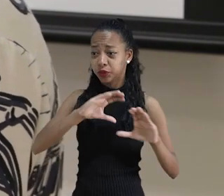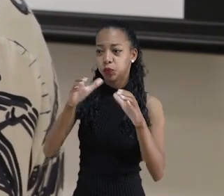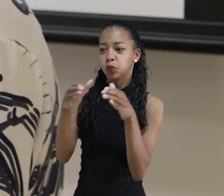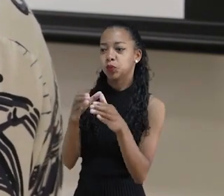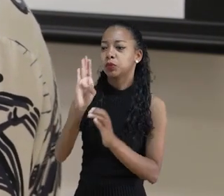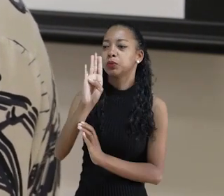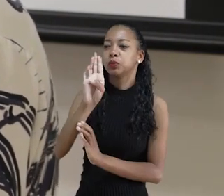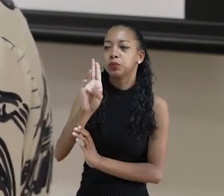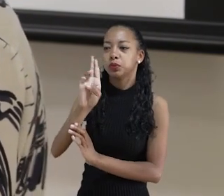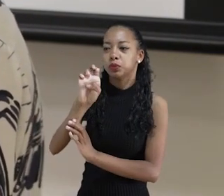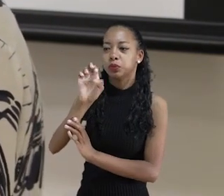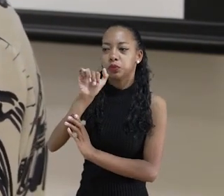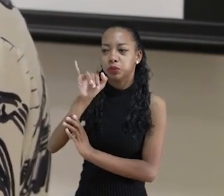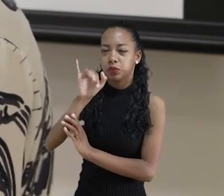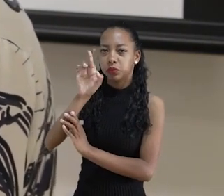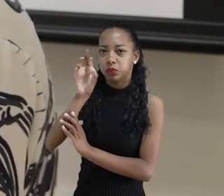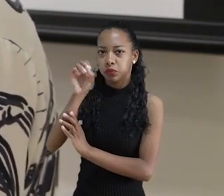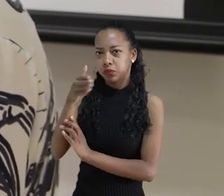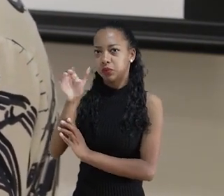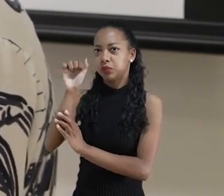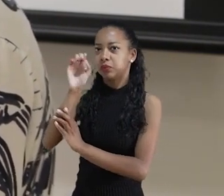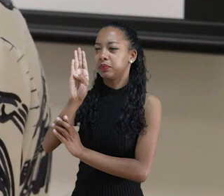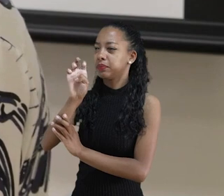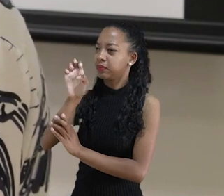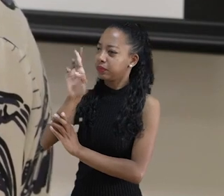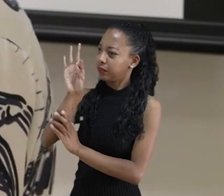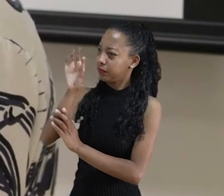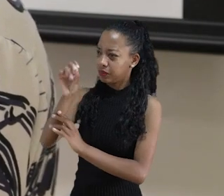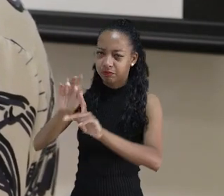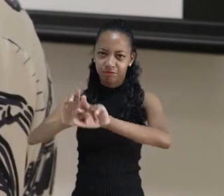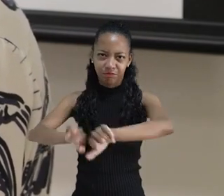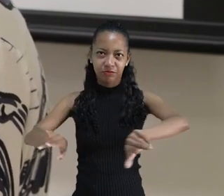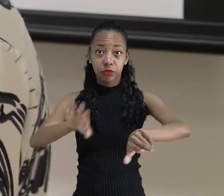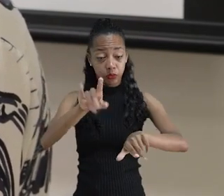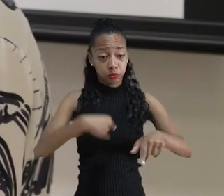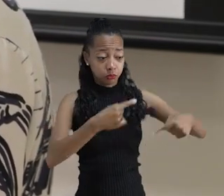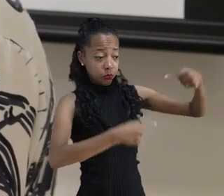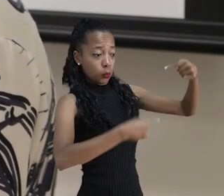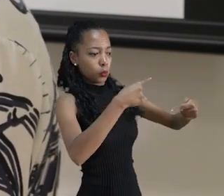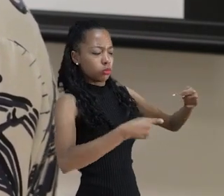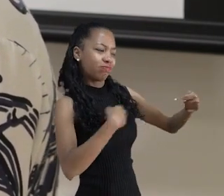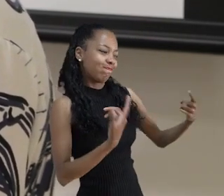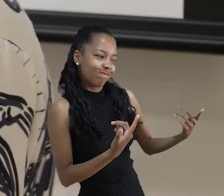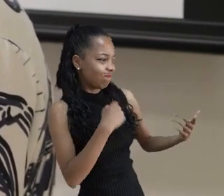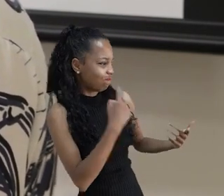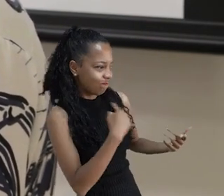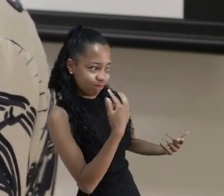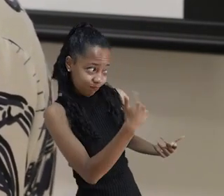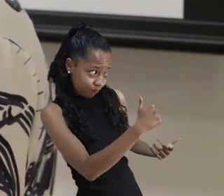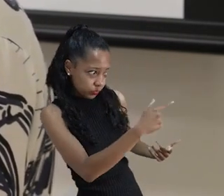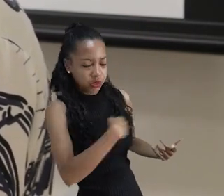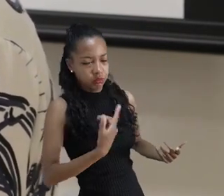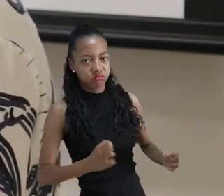aberto um país que luta por políticas públicas Mas sabe que não pode depender só dela é o país que se vira o